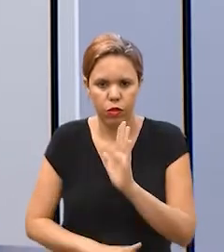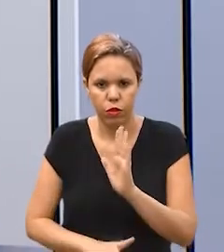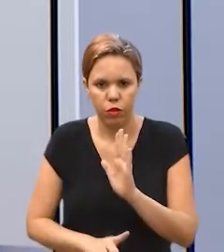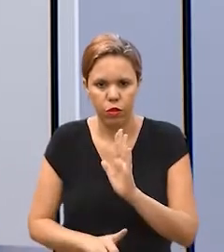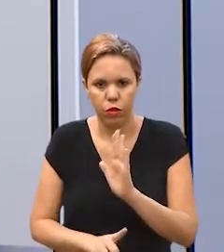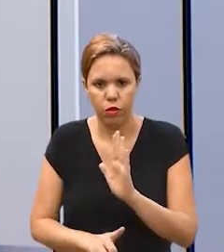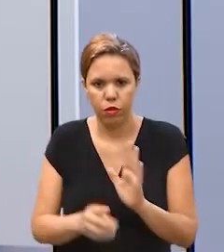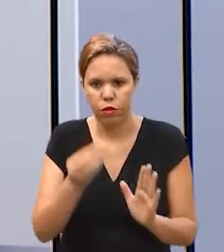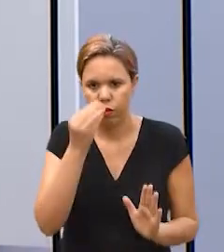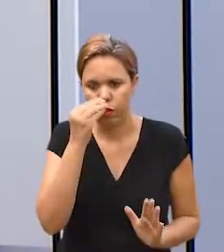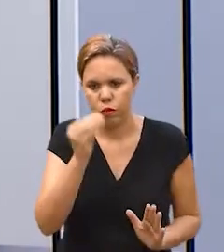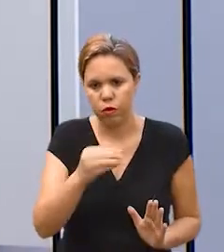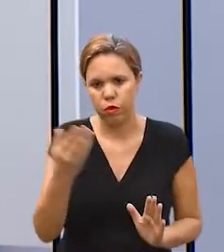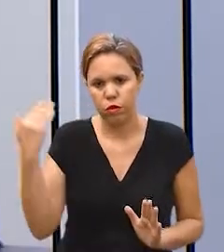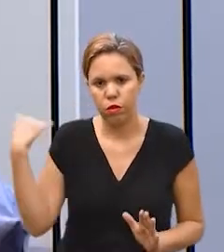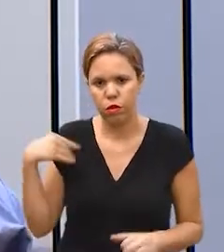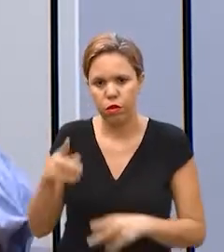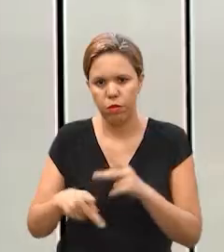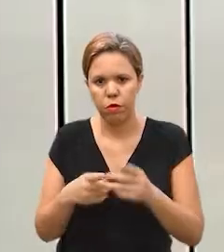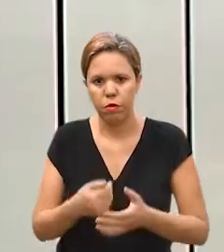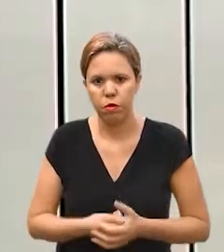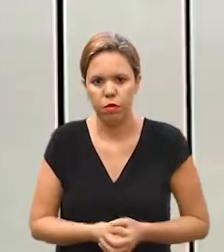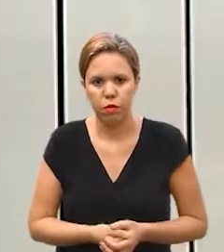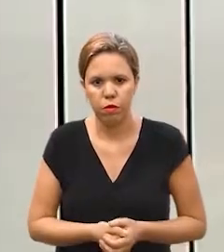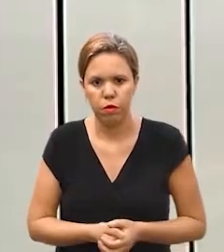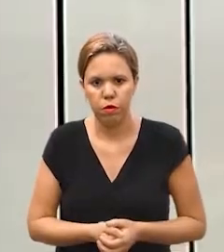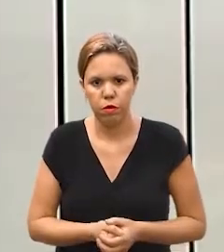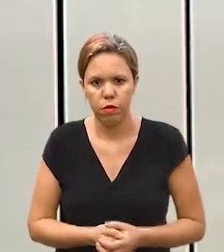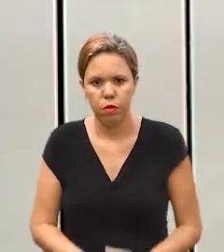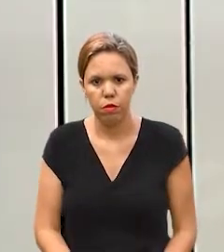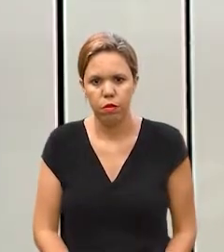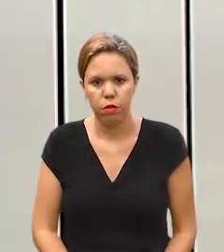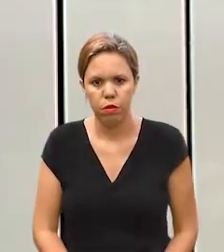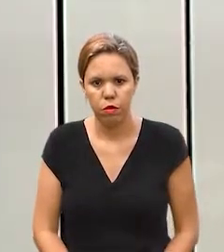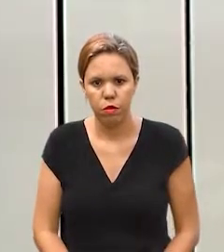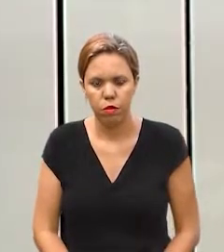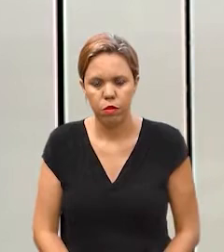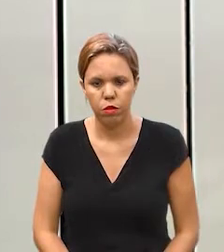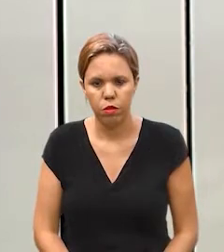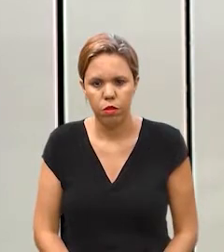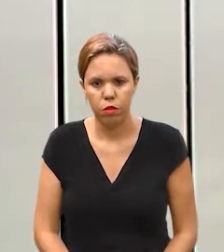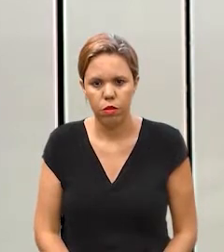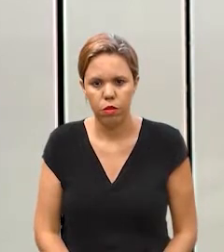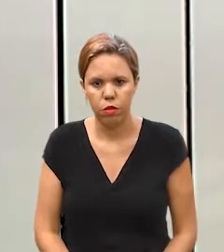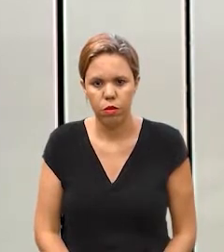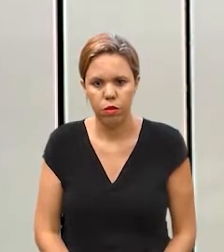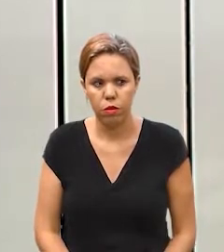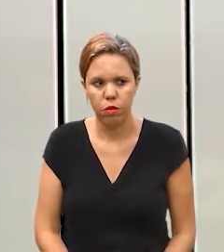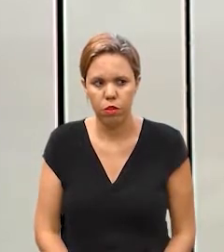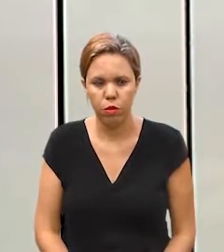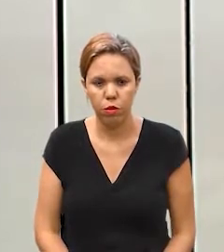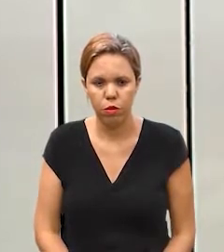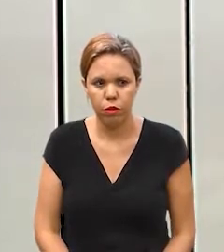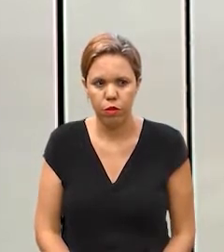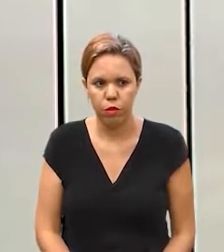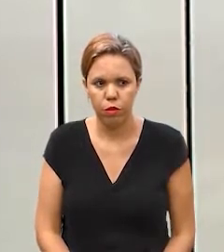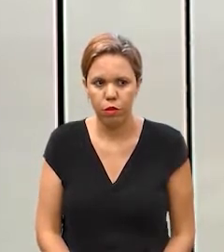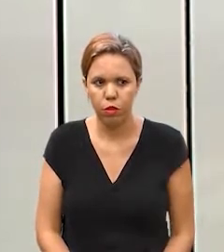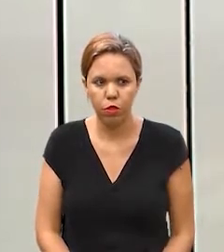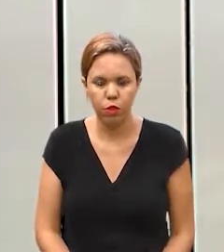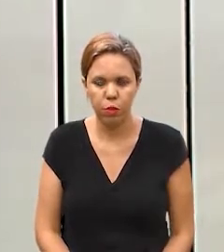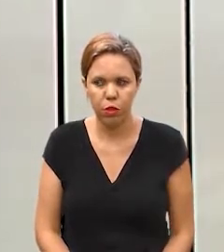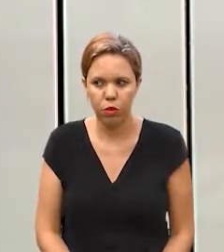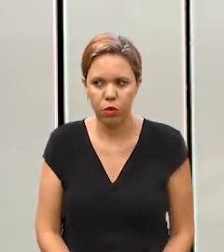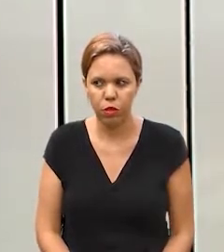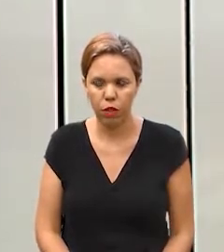foi negligenciado em algum momento para essas pessoas. Assim como a vereadora Mariana Conte, o senhor também tem vários requerimentos, né,